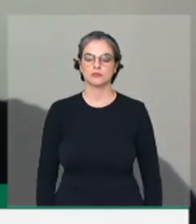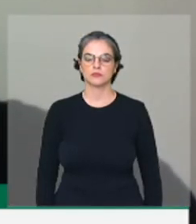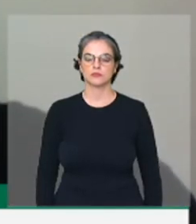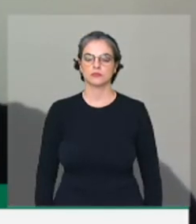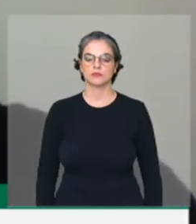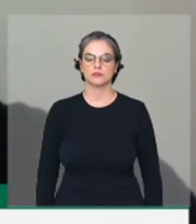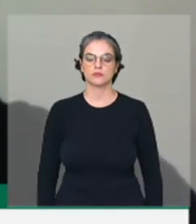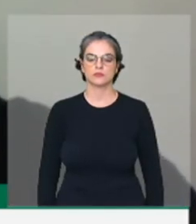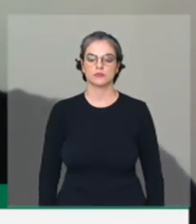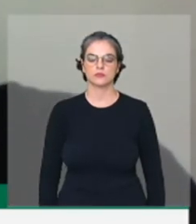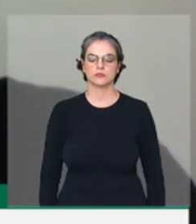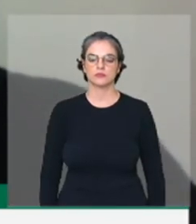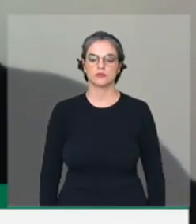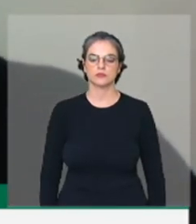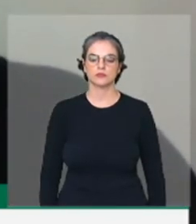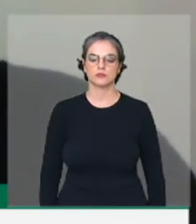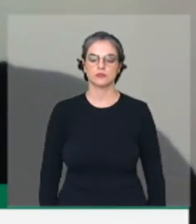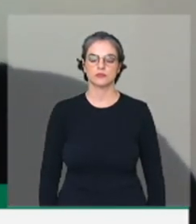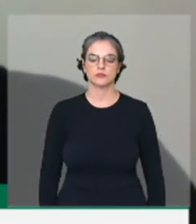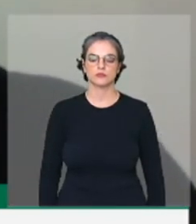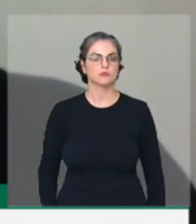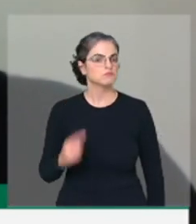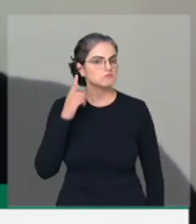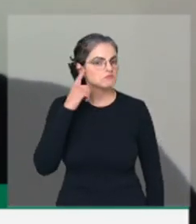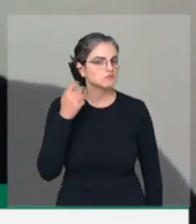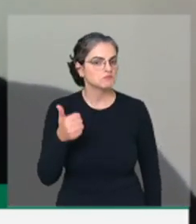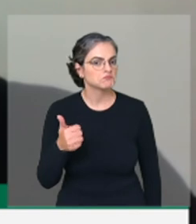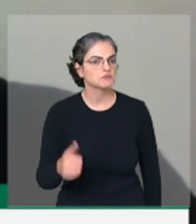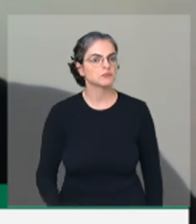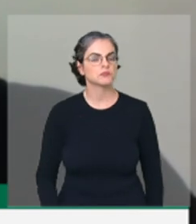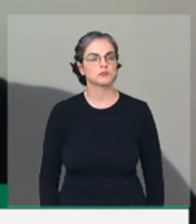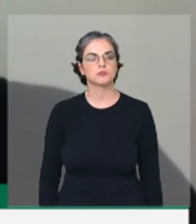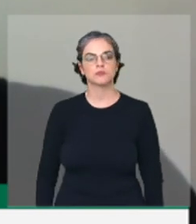Perto do Hildo Rocha, figura. Me ouve, presidente.